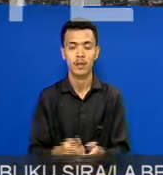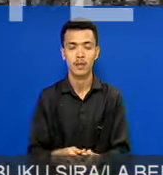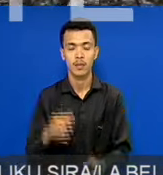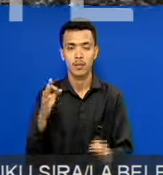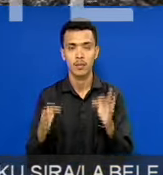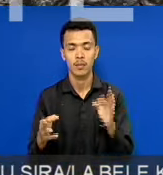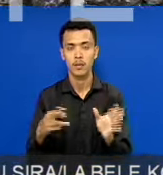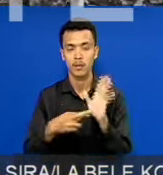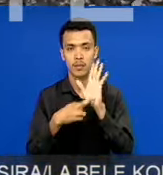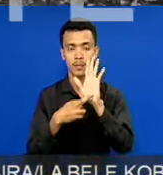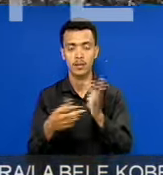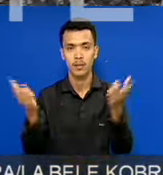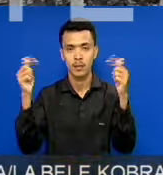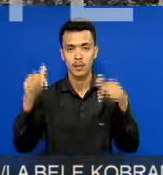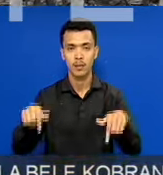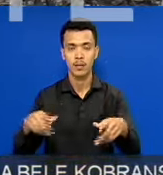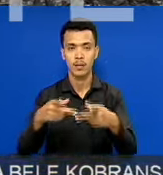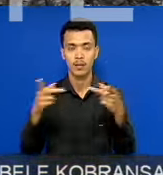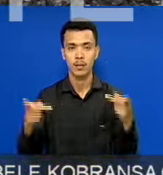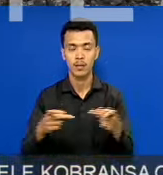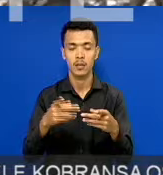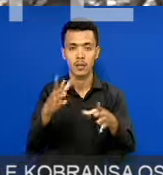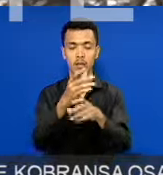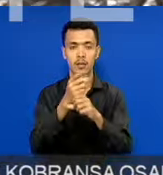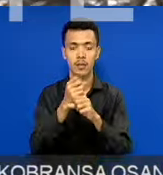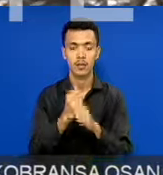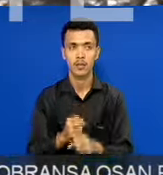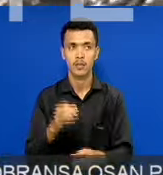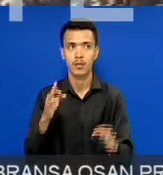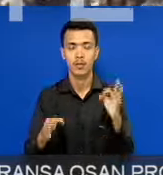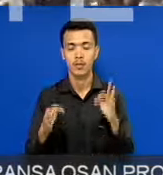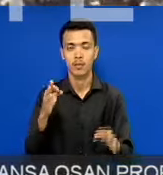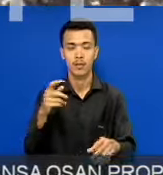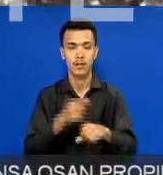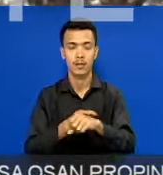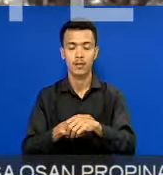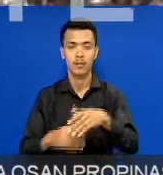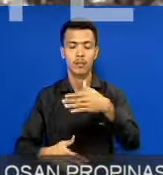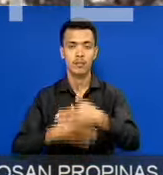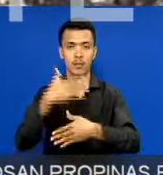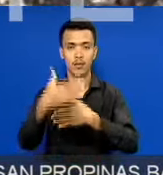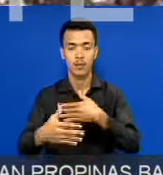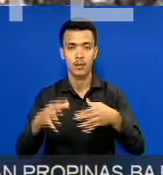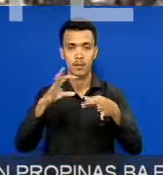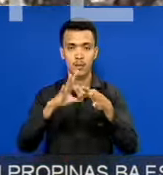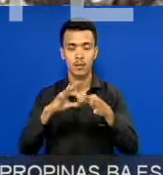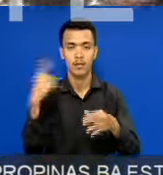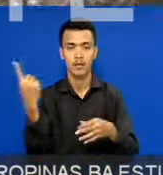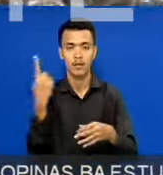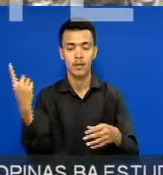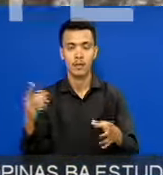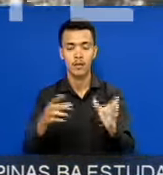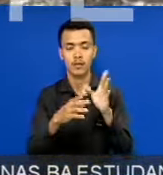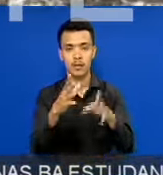sirne representantes maia fatene ho di simu de visa e ao mesmo tempo e a tempo tu irmai mose membro sira sena fatene simu